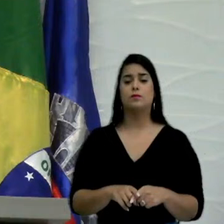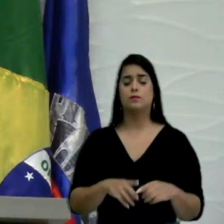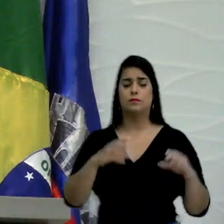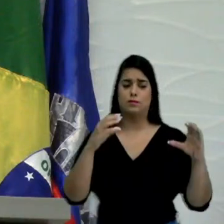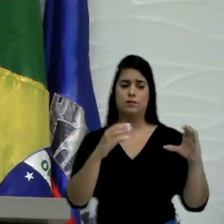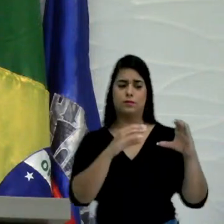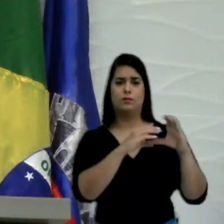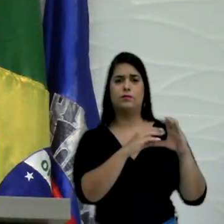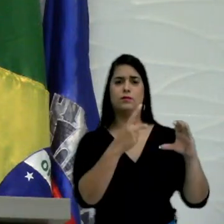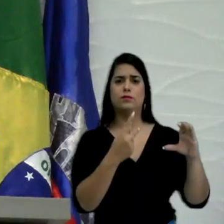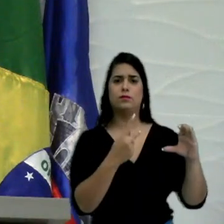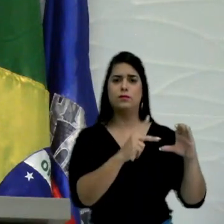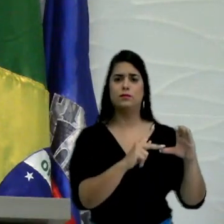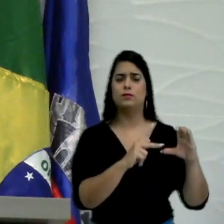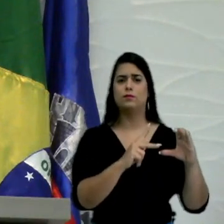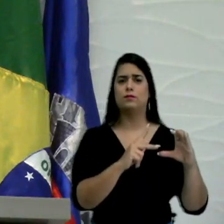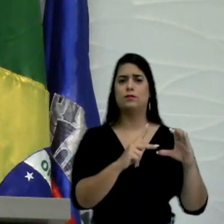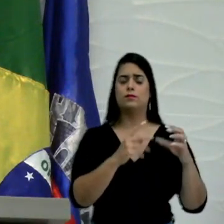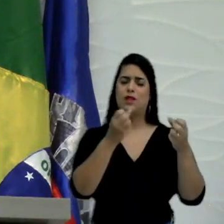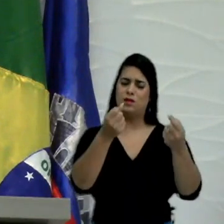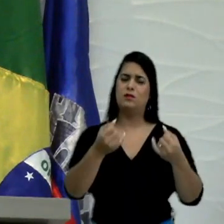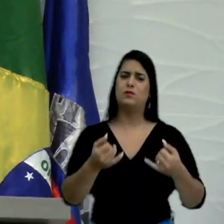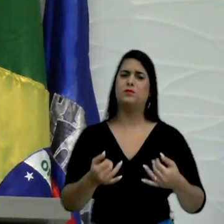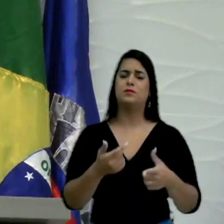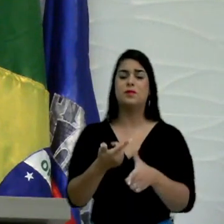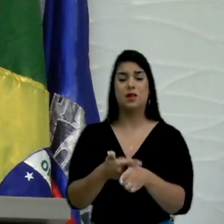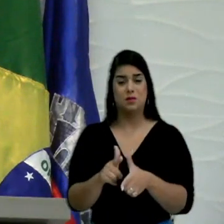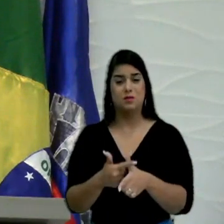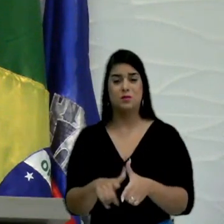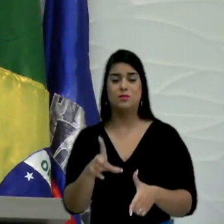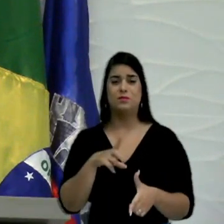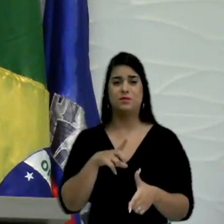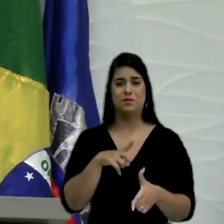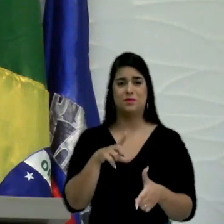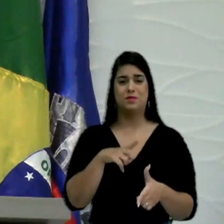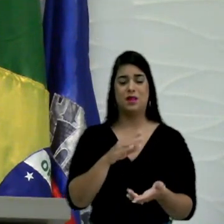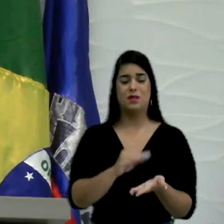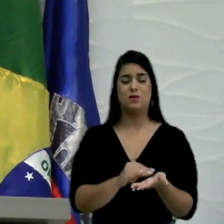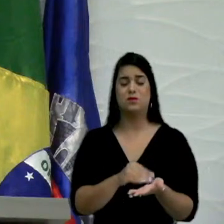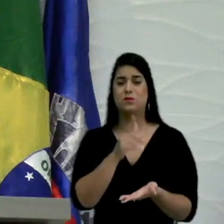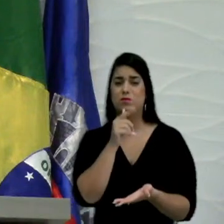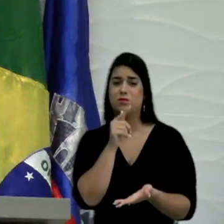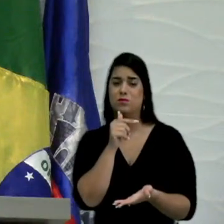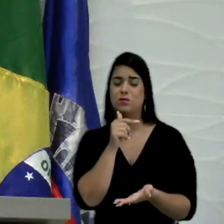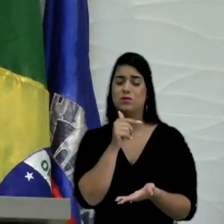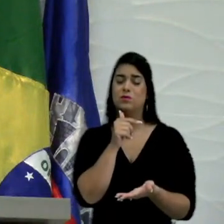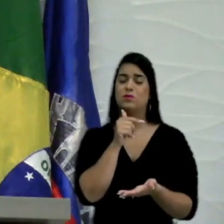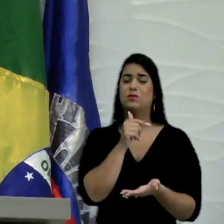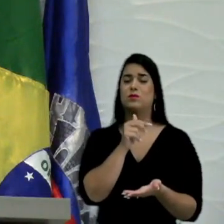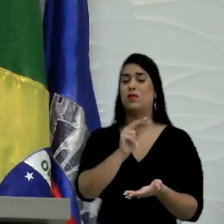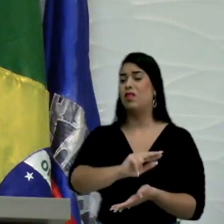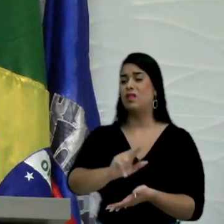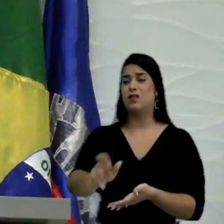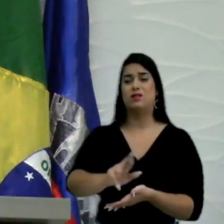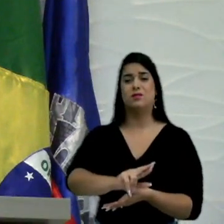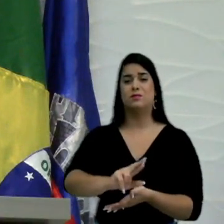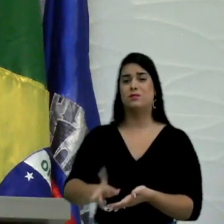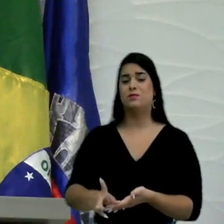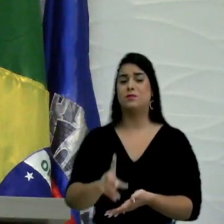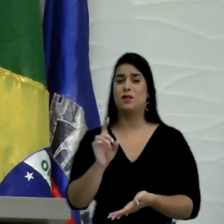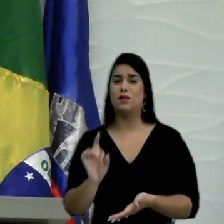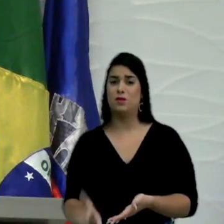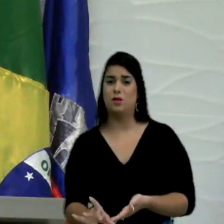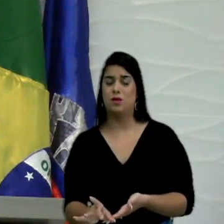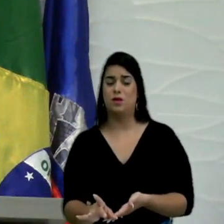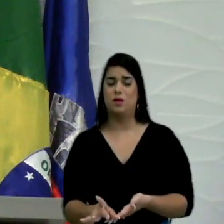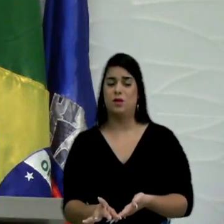eu saliento muito bem que os problemas existentes nela, no desabastecimento de água, não é específico deste ano